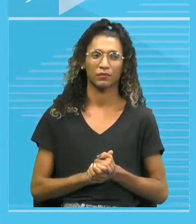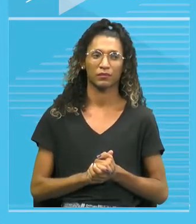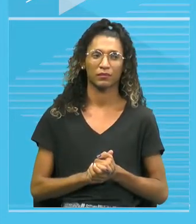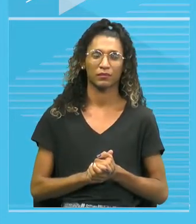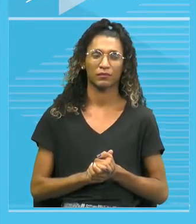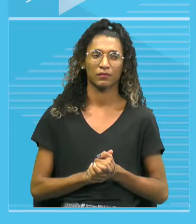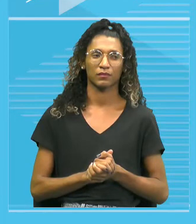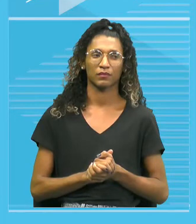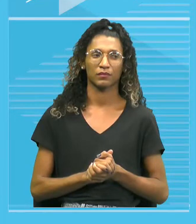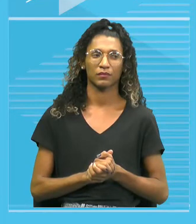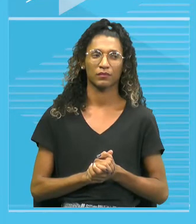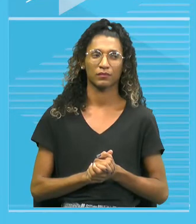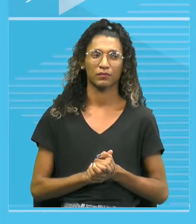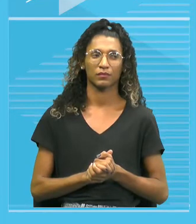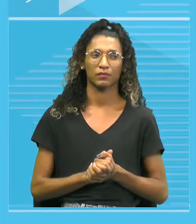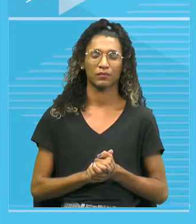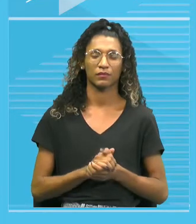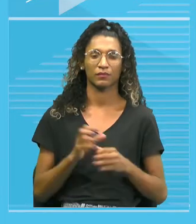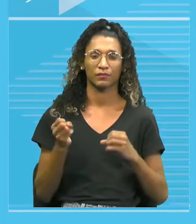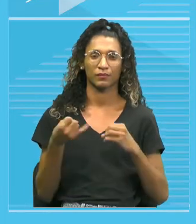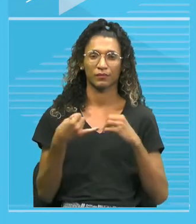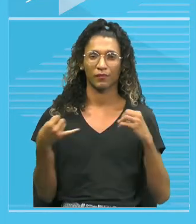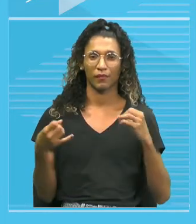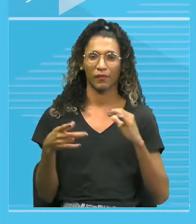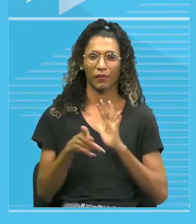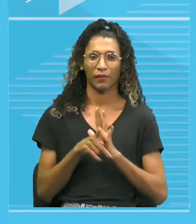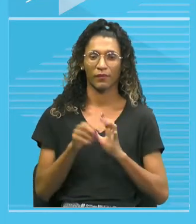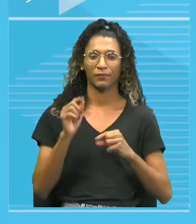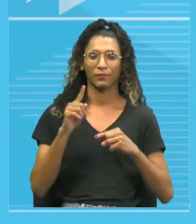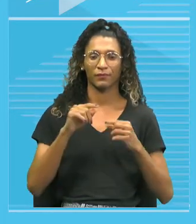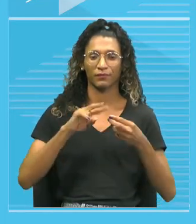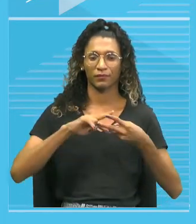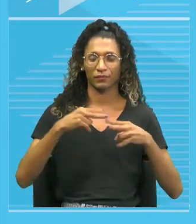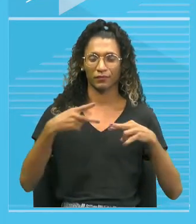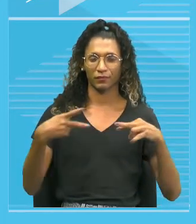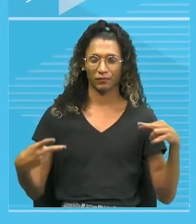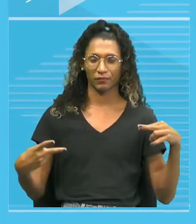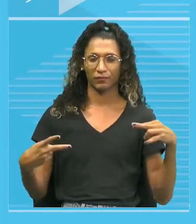longo prazo ionização do material genético e a morte